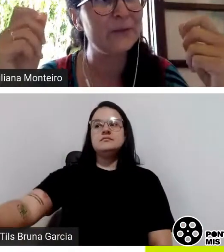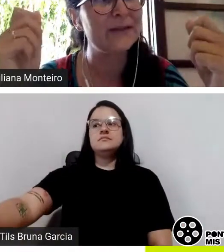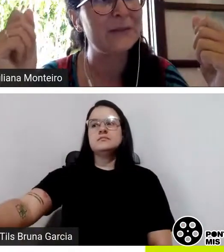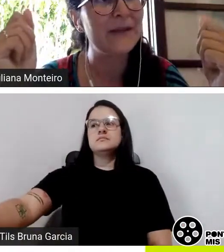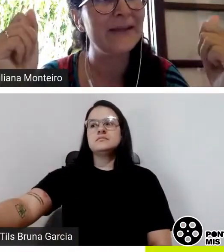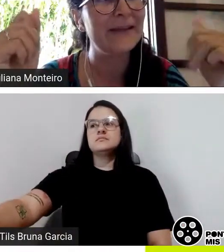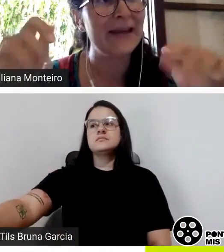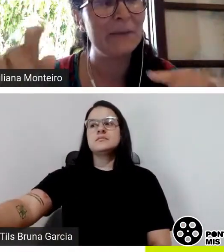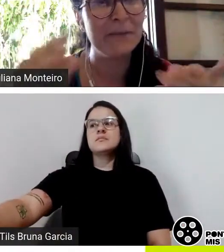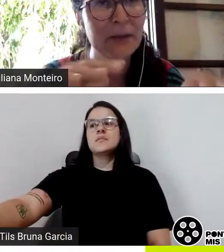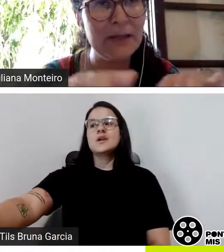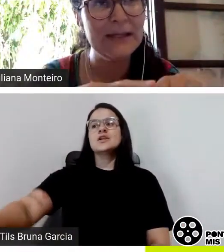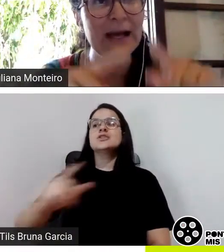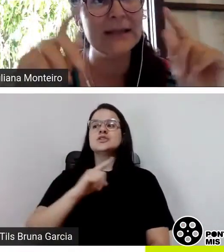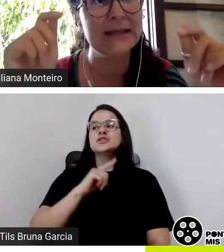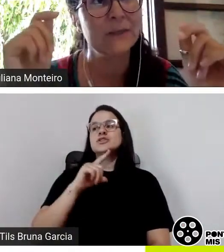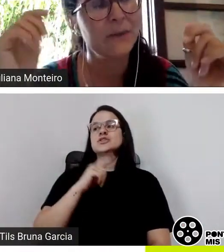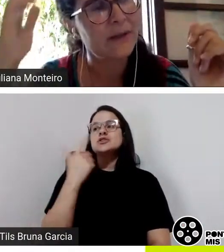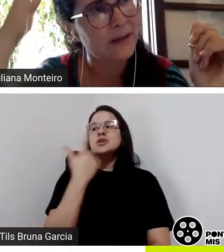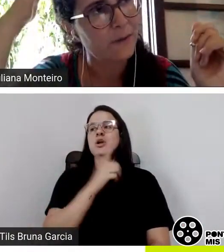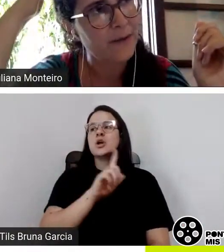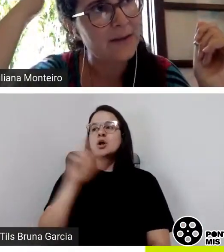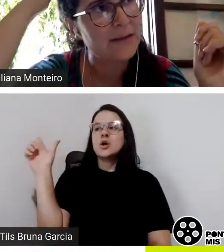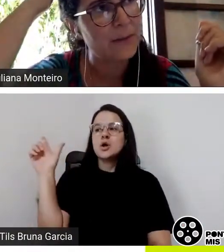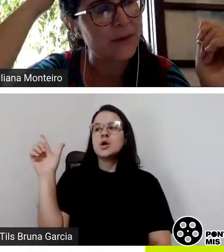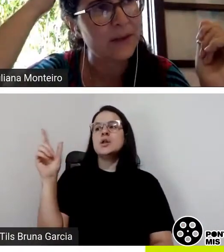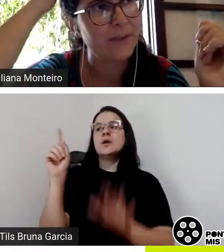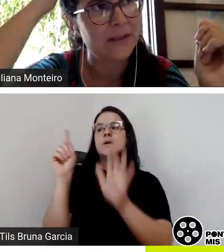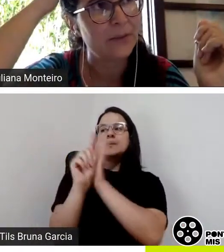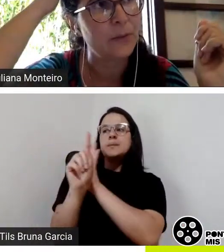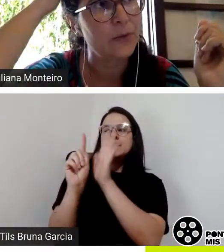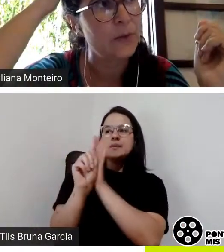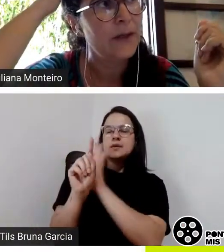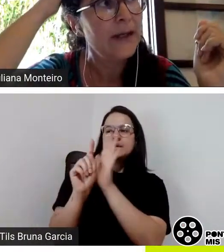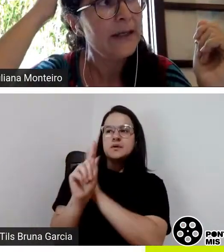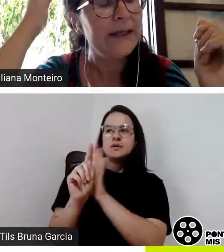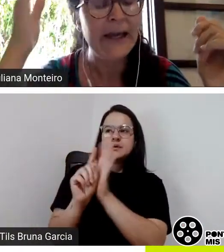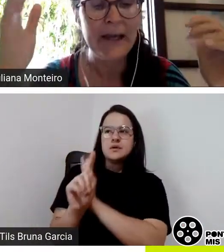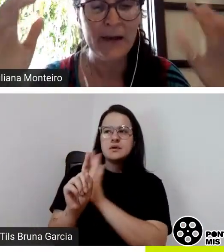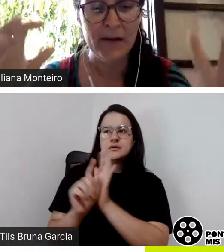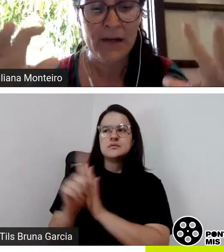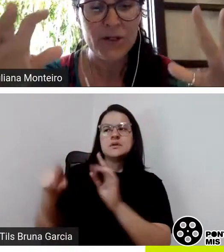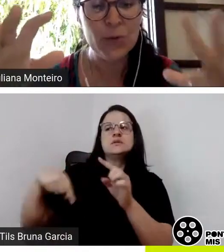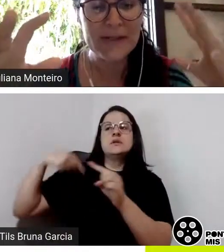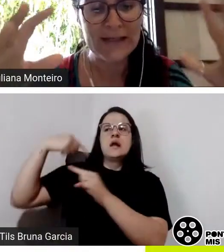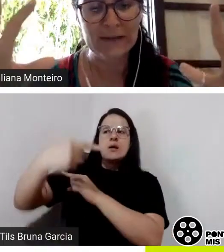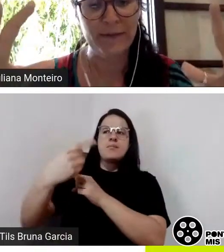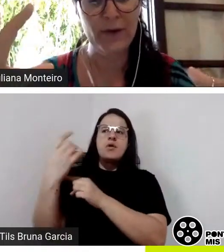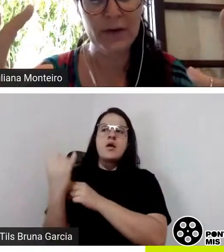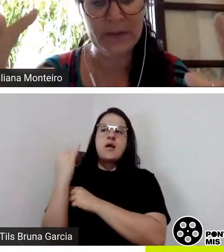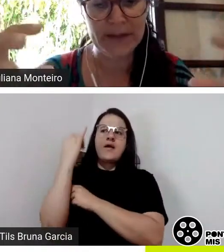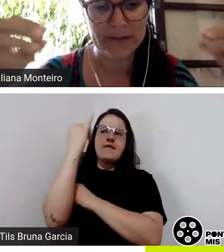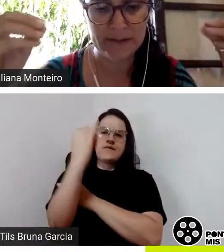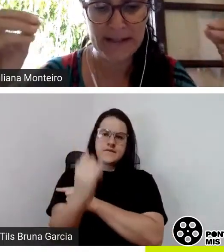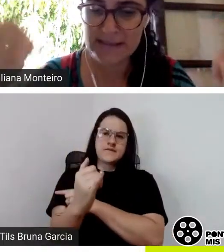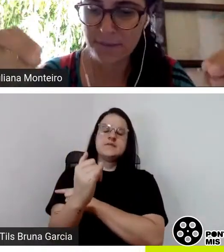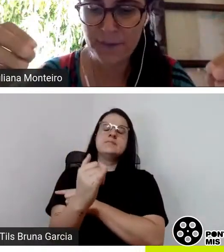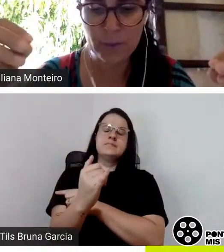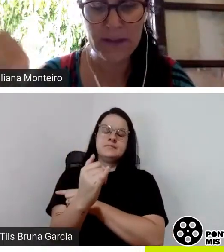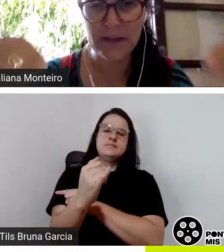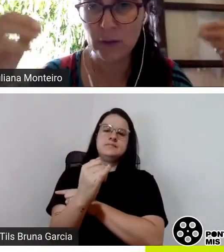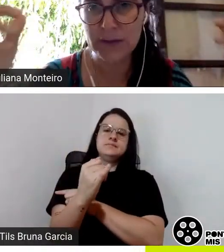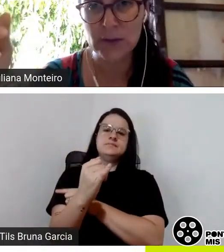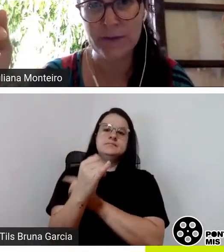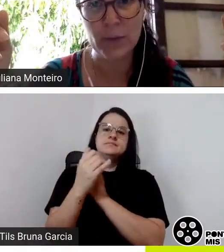uma outra pergunta também, que era meio que ligada nessa primeira que eu fiz, depois eu queria passar para o Bruno, que é, de uma certa forma,